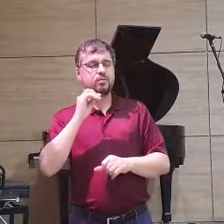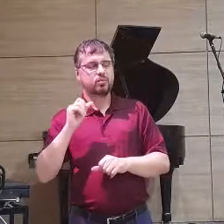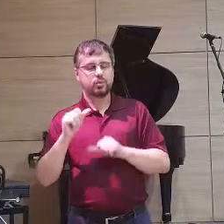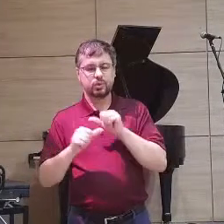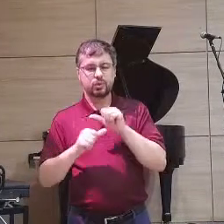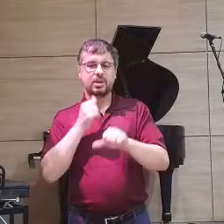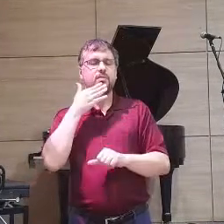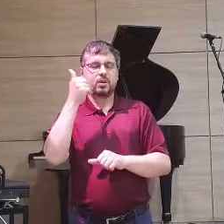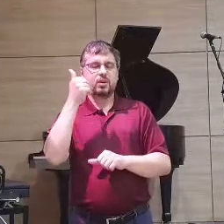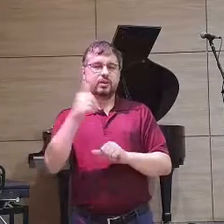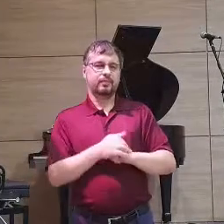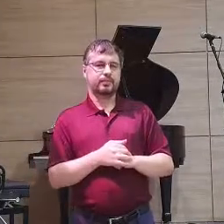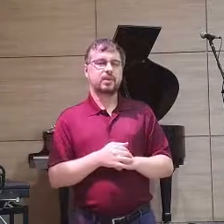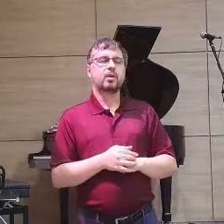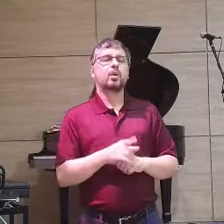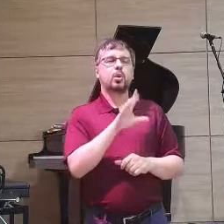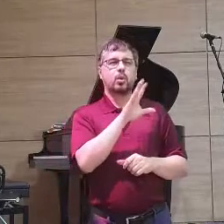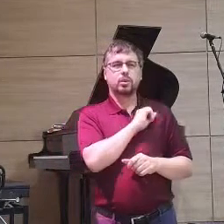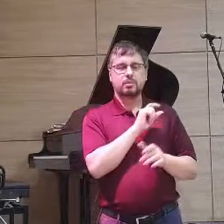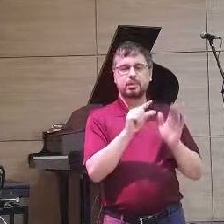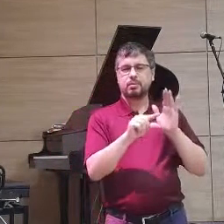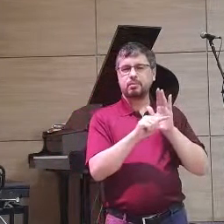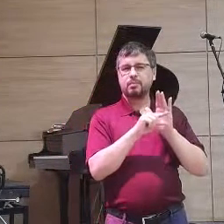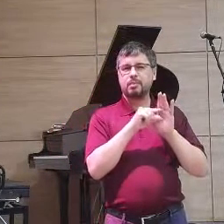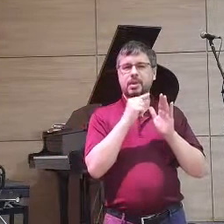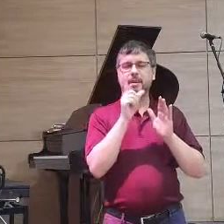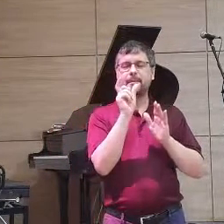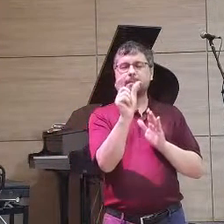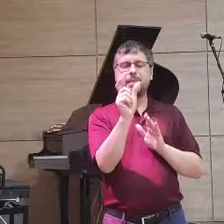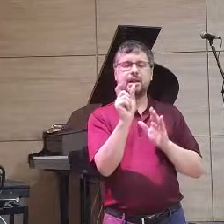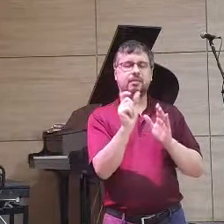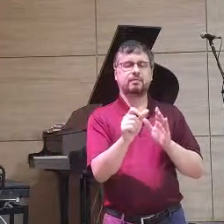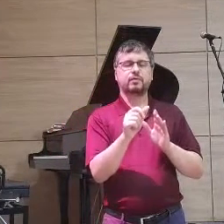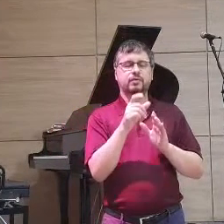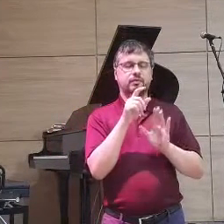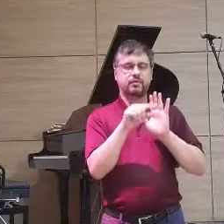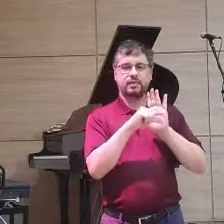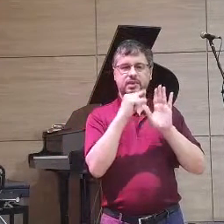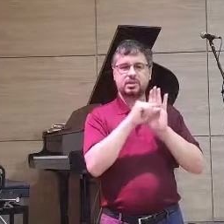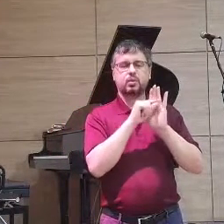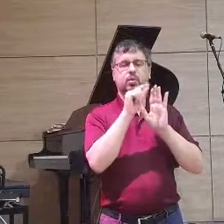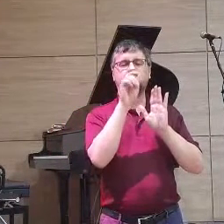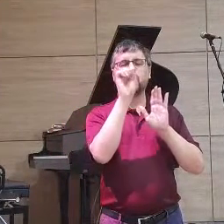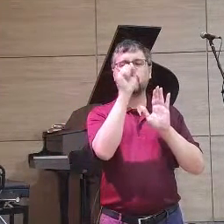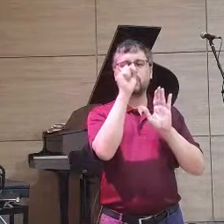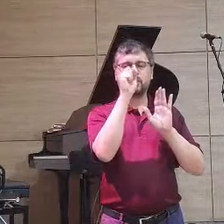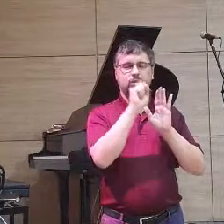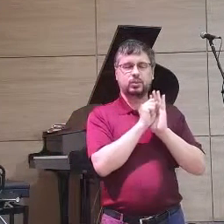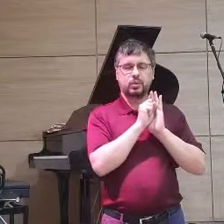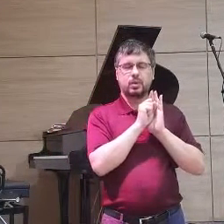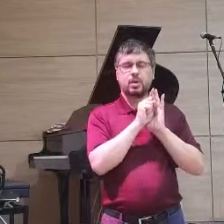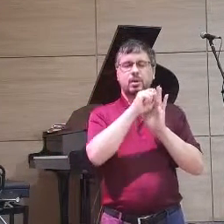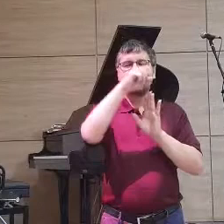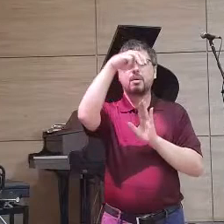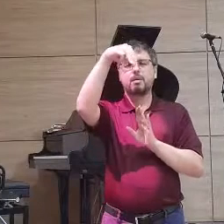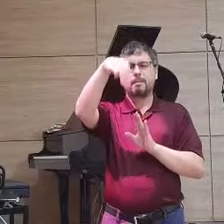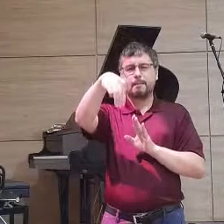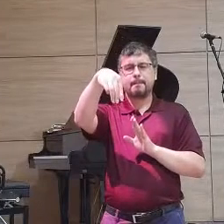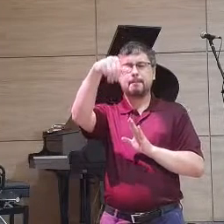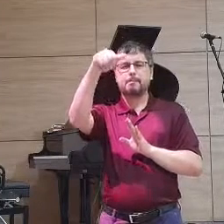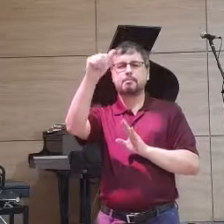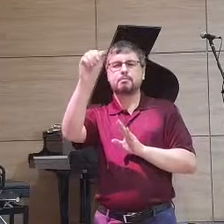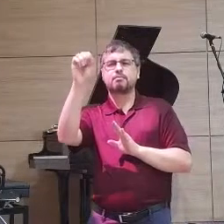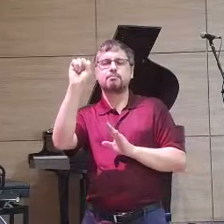a primeira palavrinha do versículo 8 ele diz assim mas ele dá uma